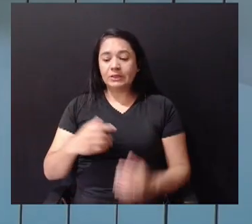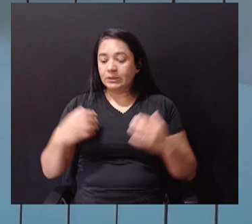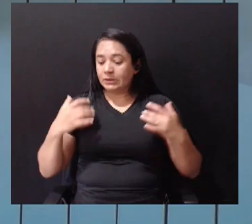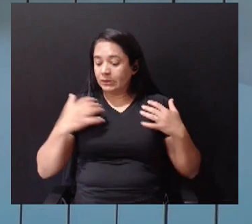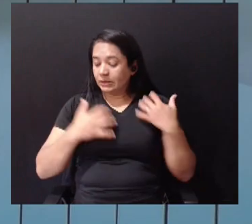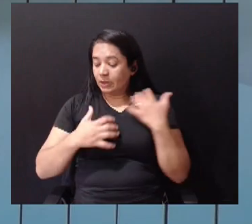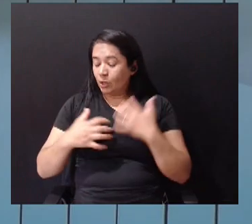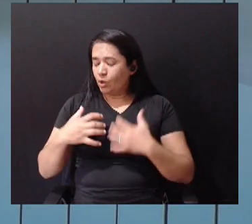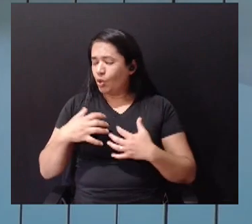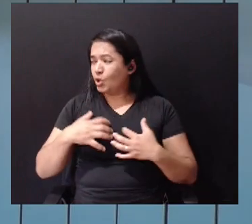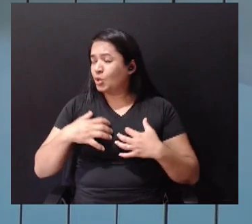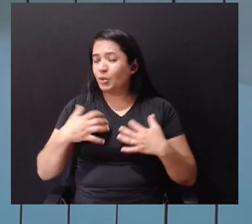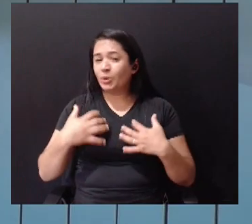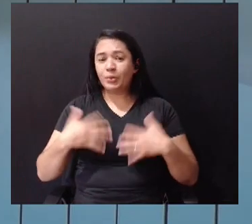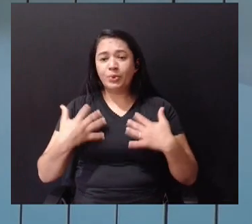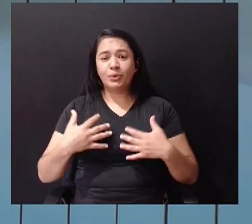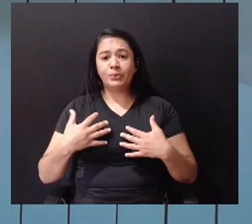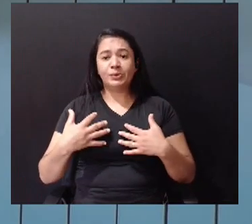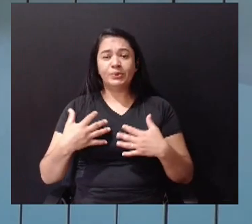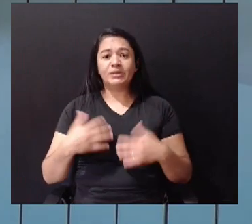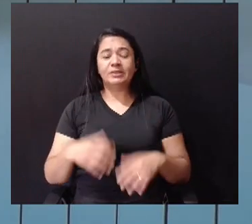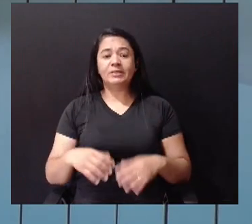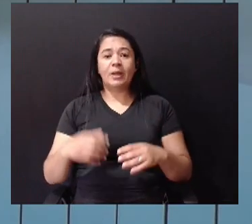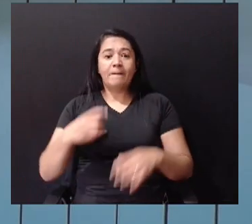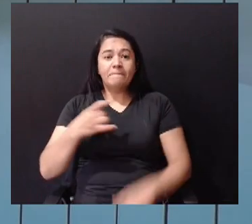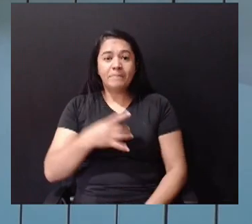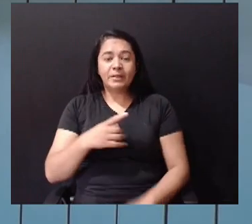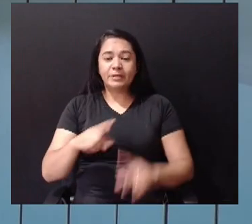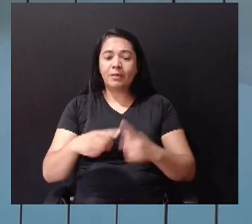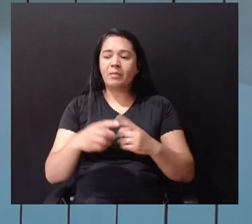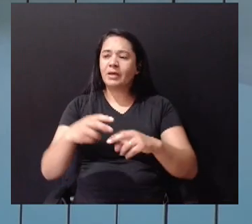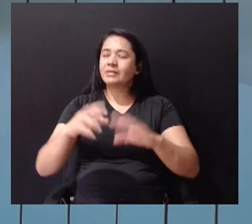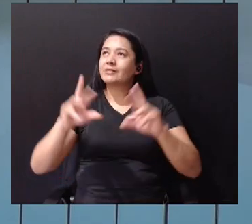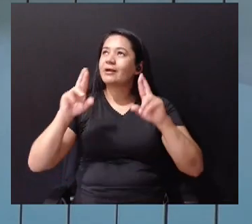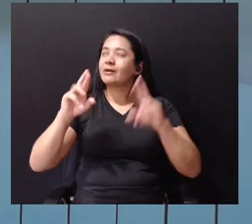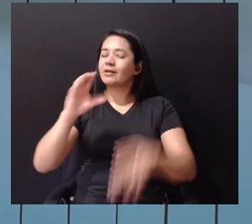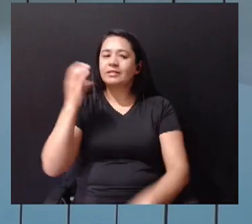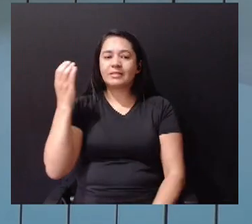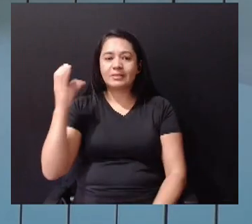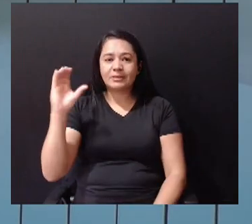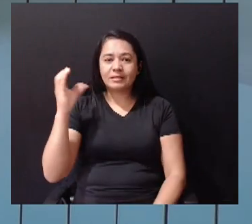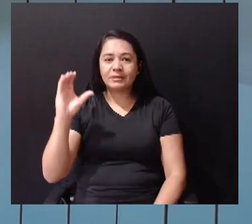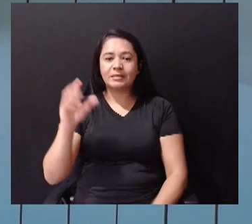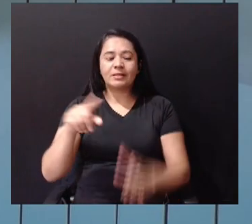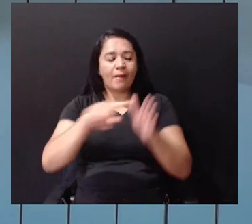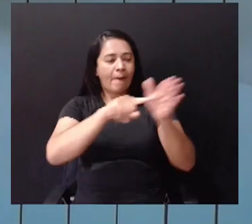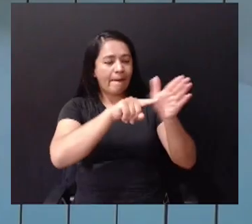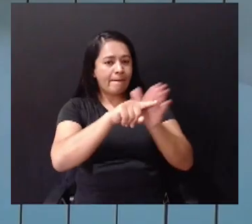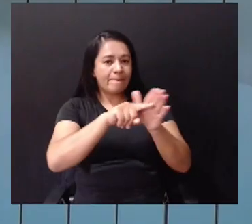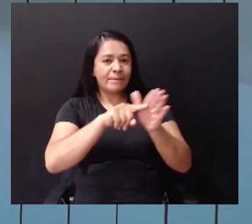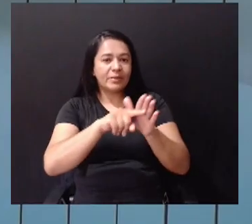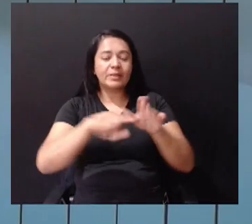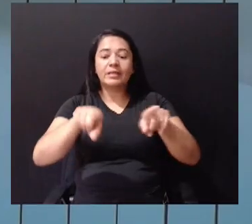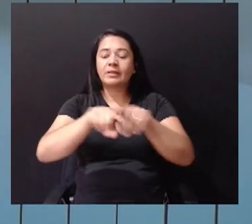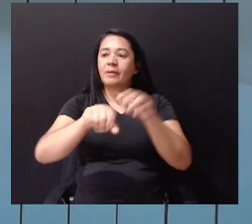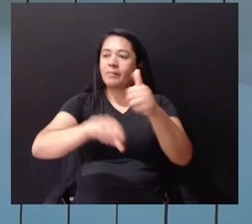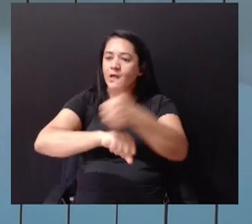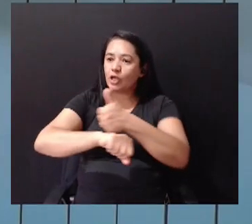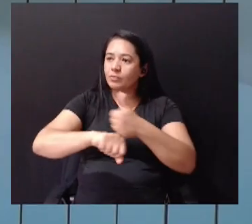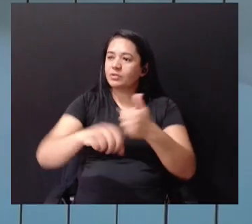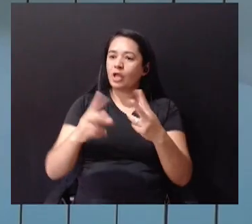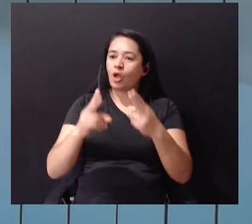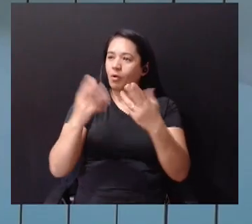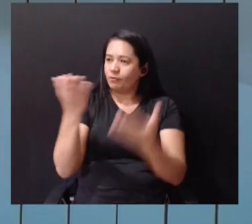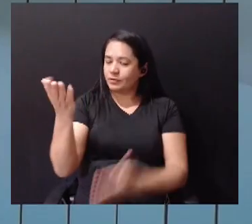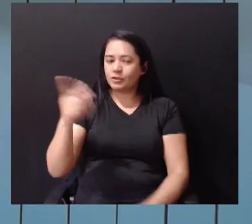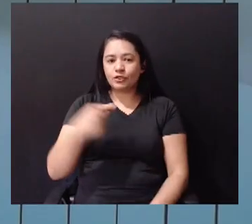de impotência, mas graças à ciência, graças às pesquisas e a profissionais como o senhor, a gente tem a